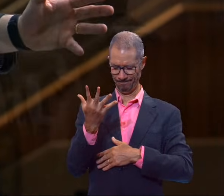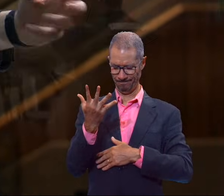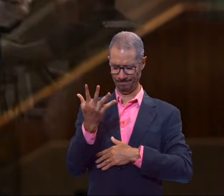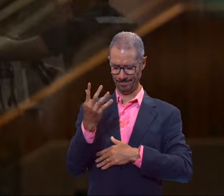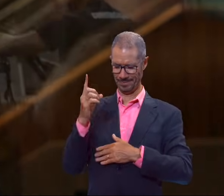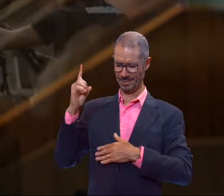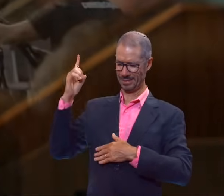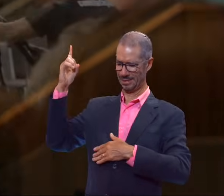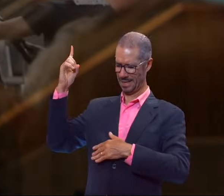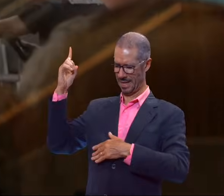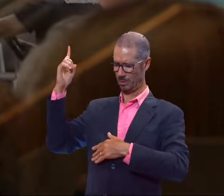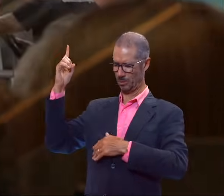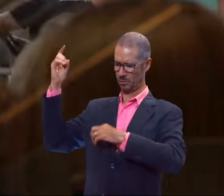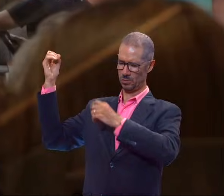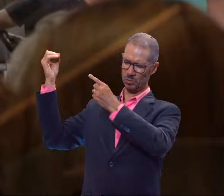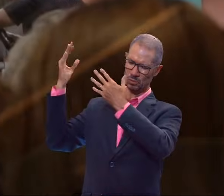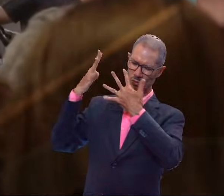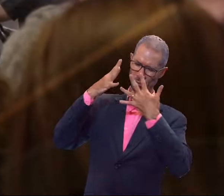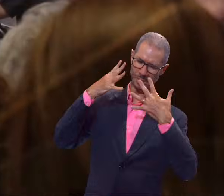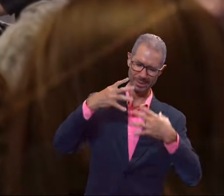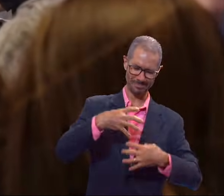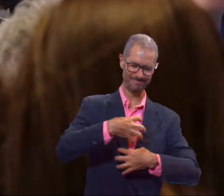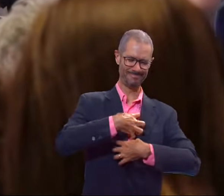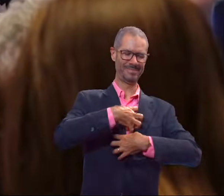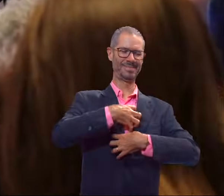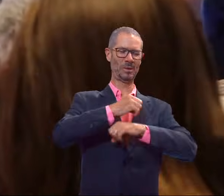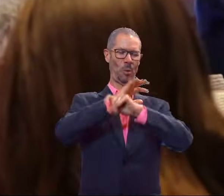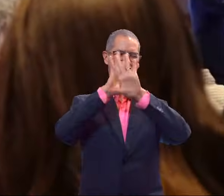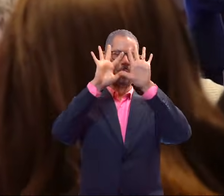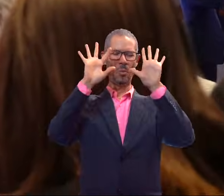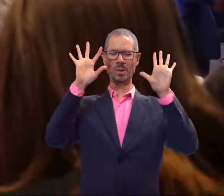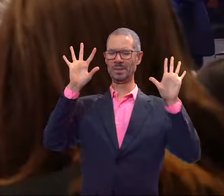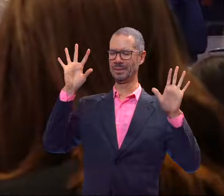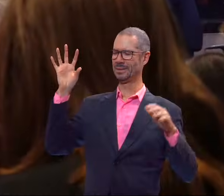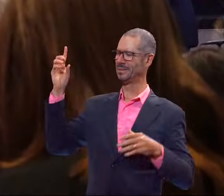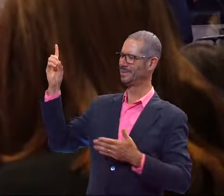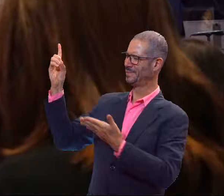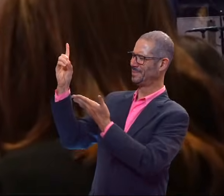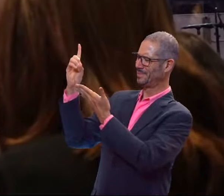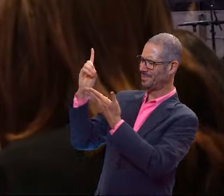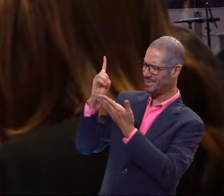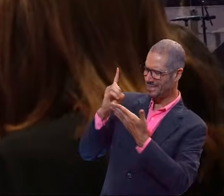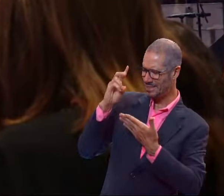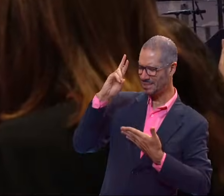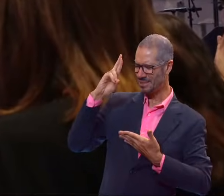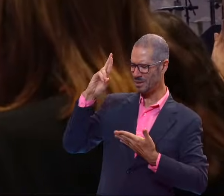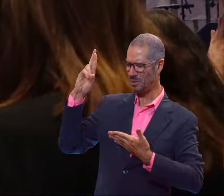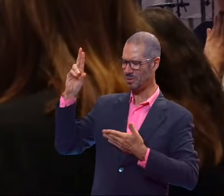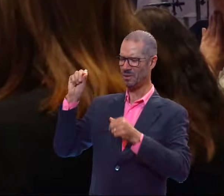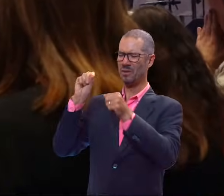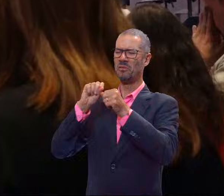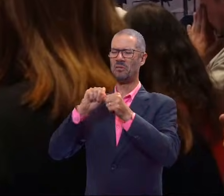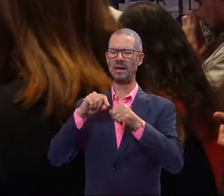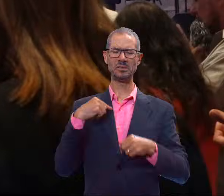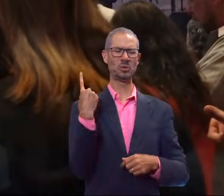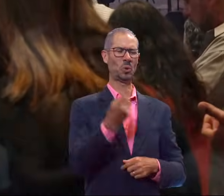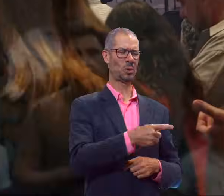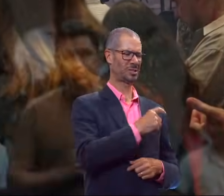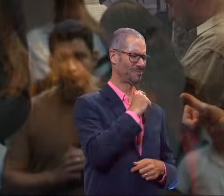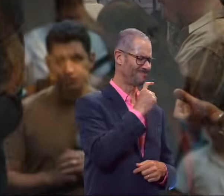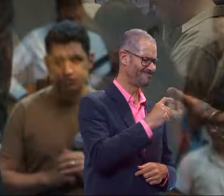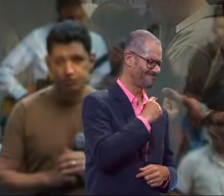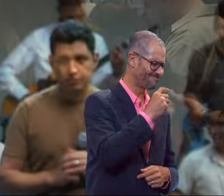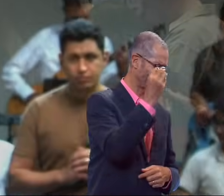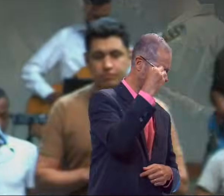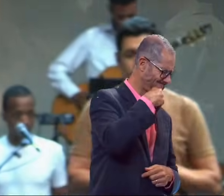nos surpreenda com a sua glória, Pai. Vem, Senhor, faz o que não podemos fazer. Que a